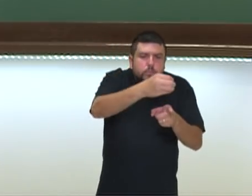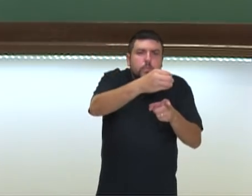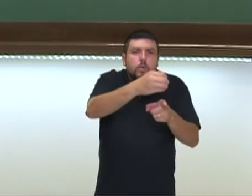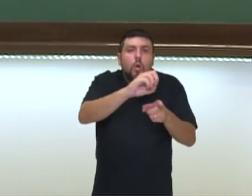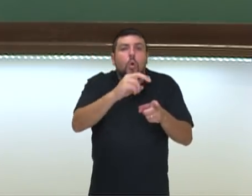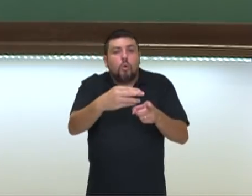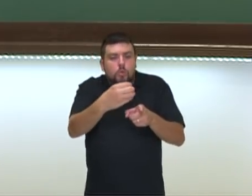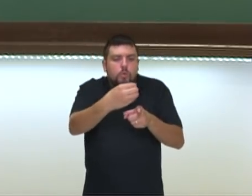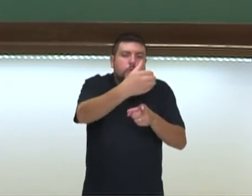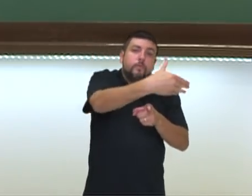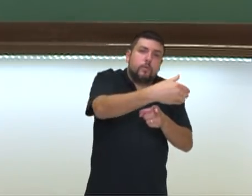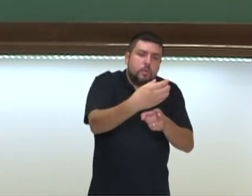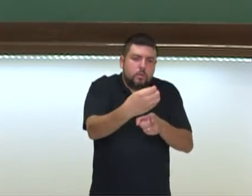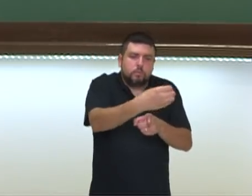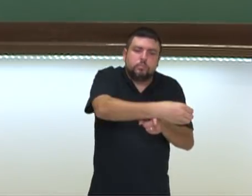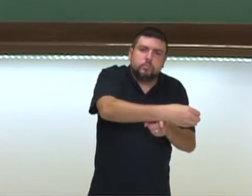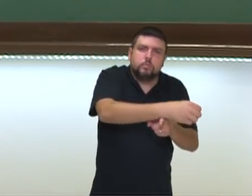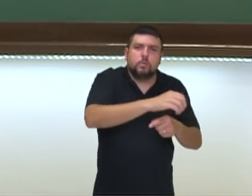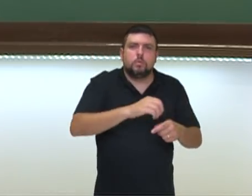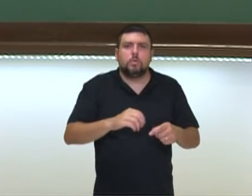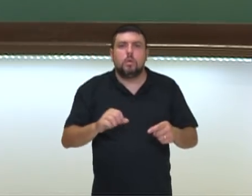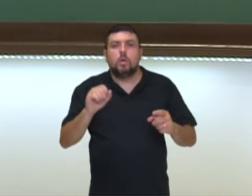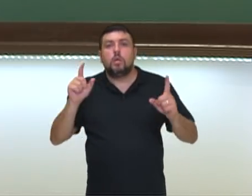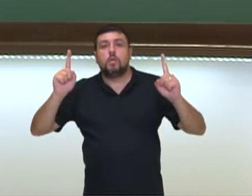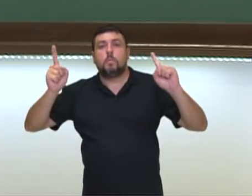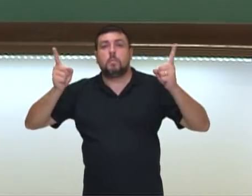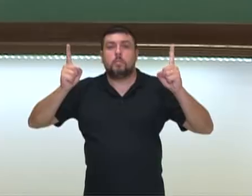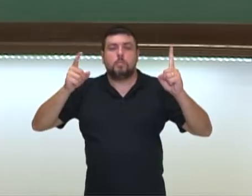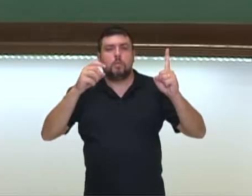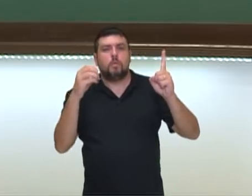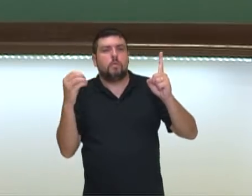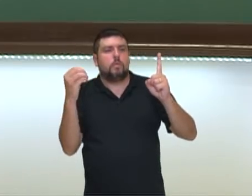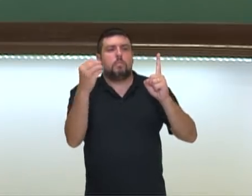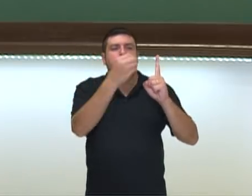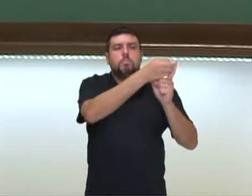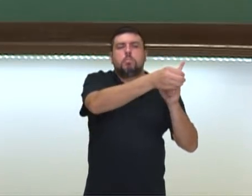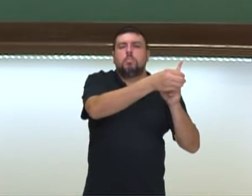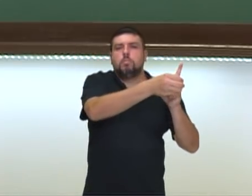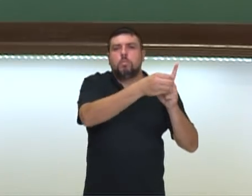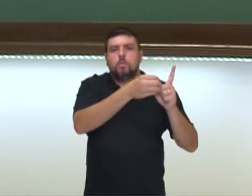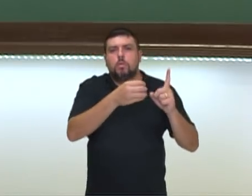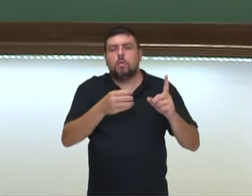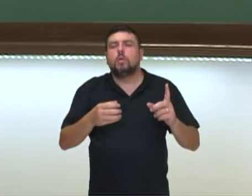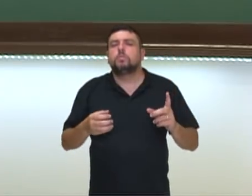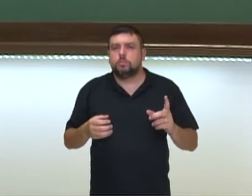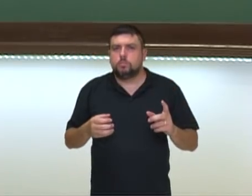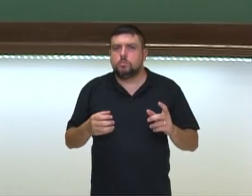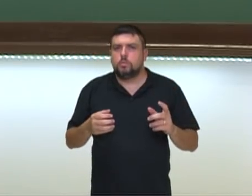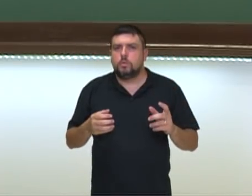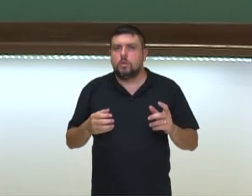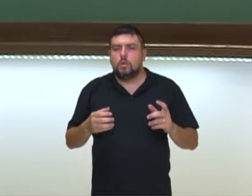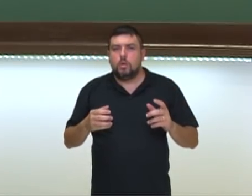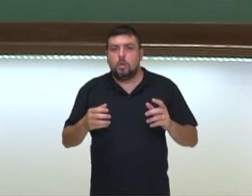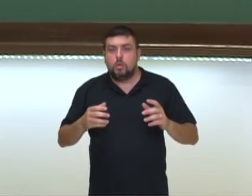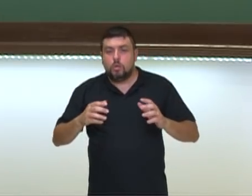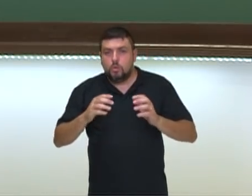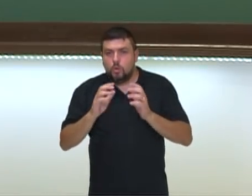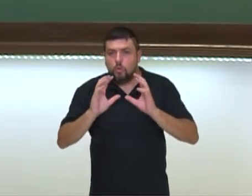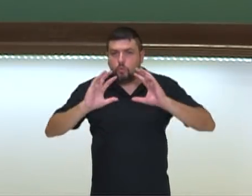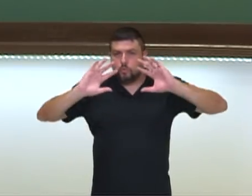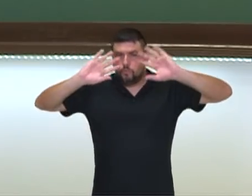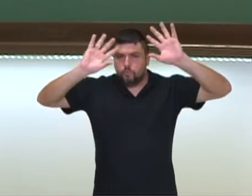antena, ou se a bola tocou, né, no bloqueio antes de ir para fora. Então são pequenos detalhes, como o jogo é muito dinâmico, muito